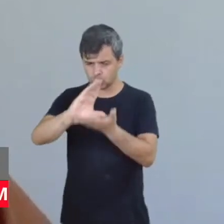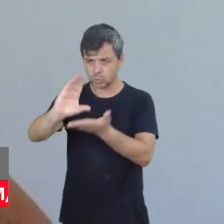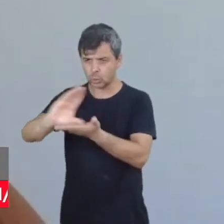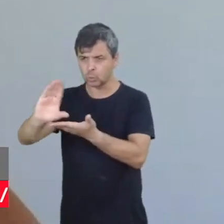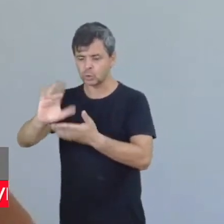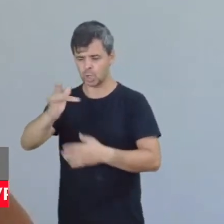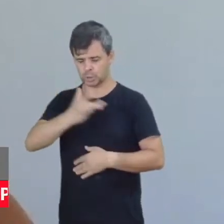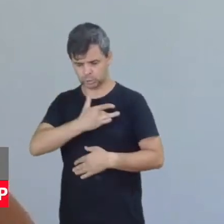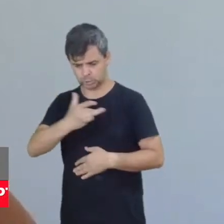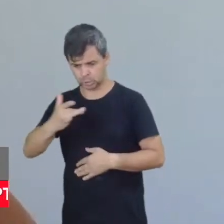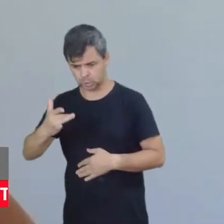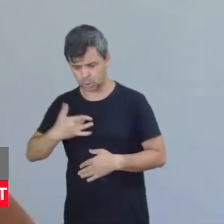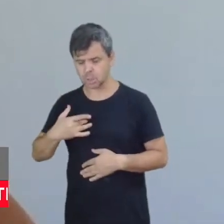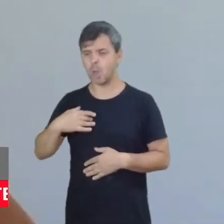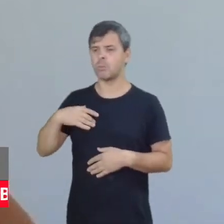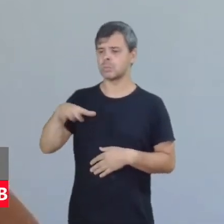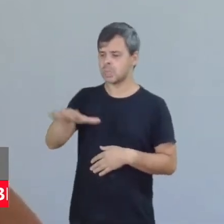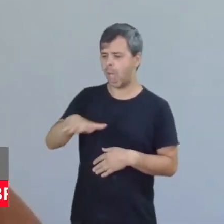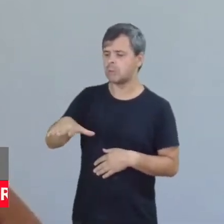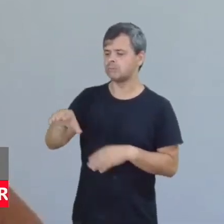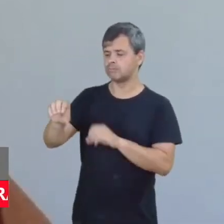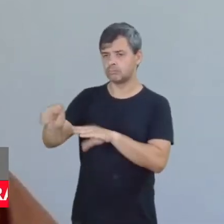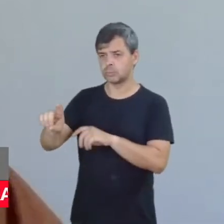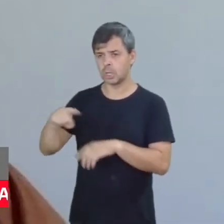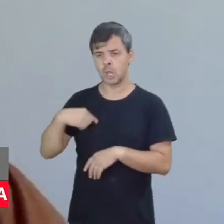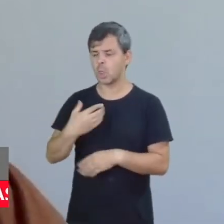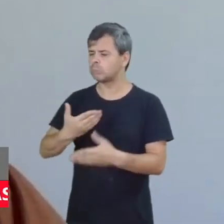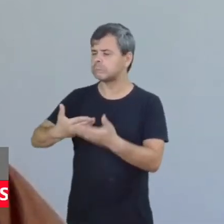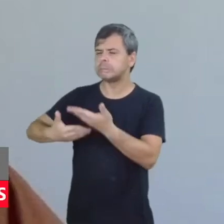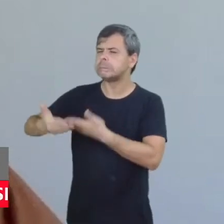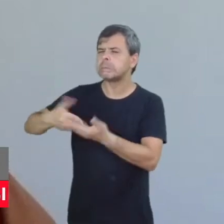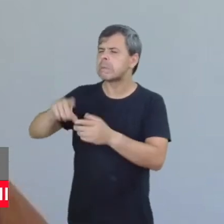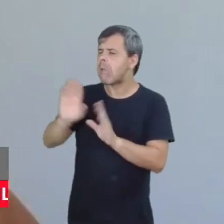em saúde, em educação, não se trata